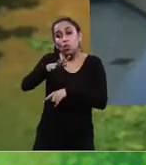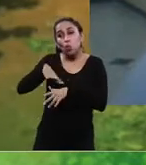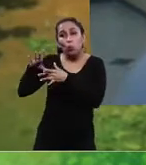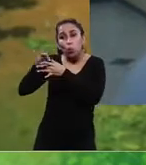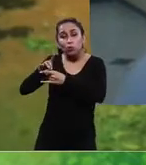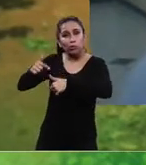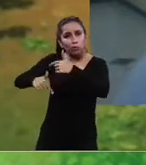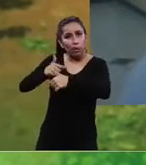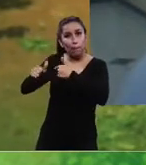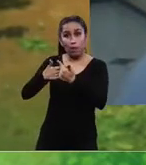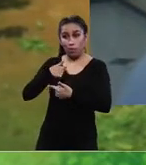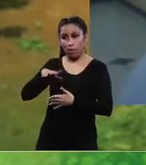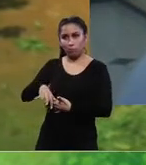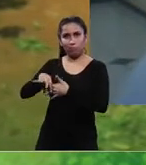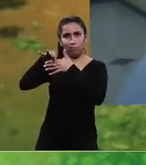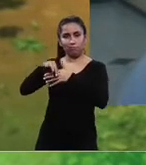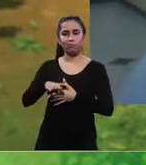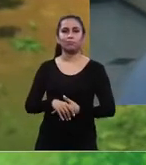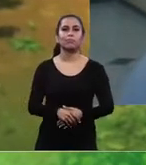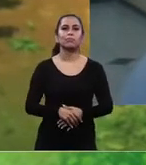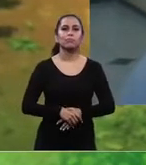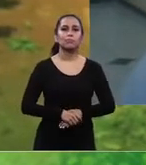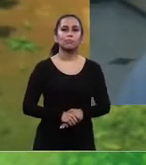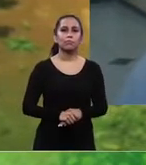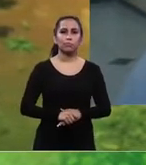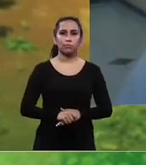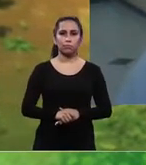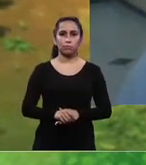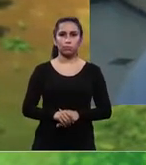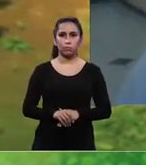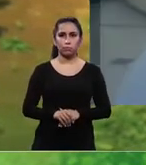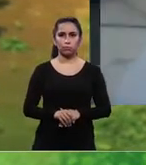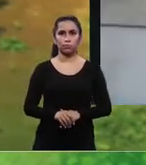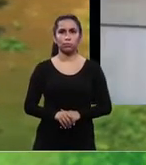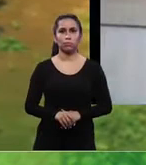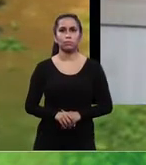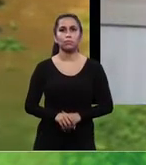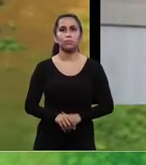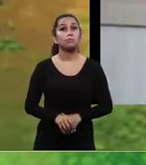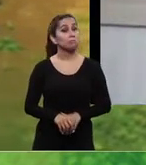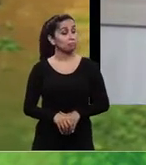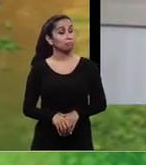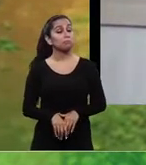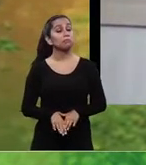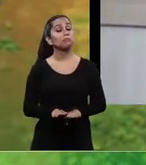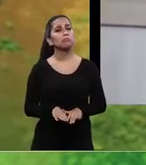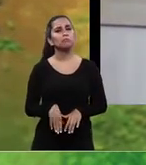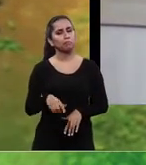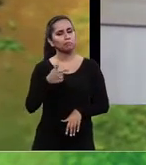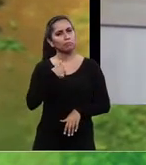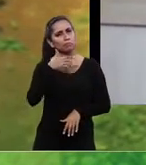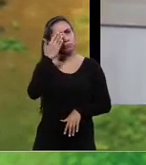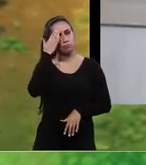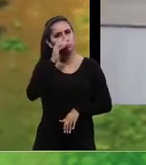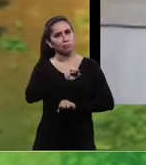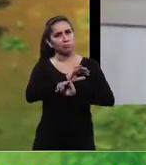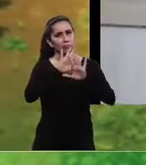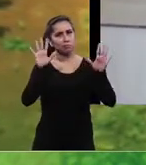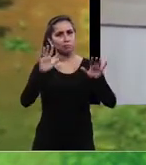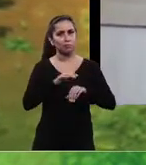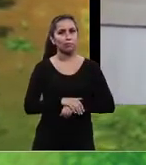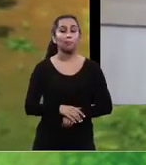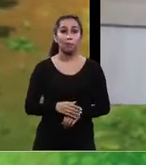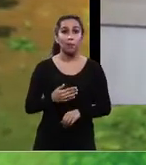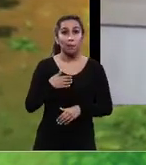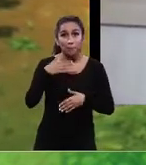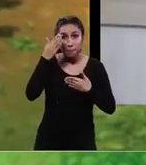lidero. Entendeu, Pedro? Entendi. Nós pagamos aí já pela